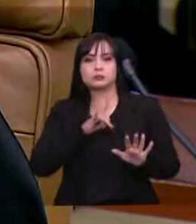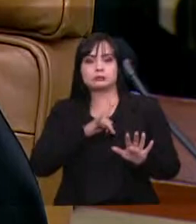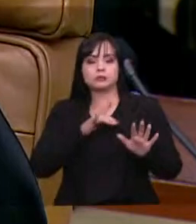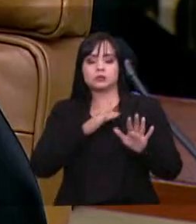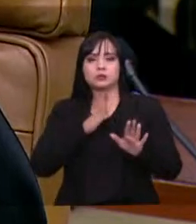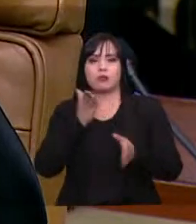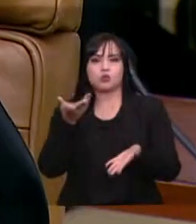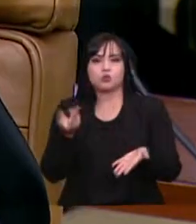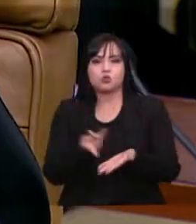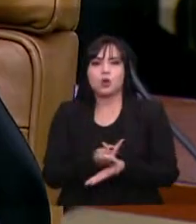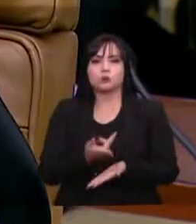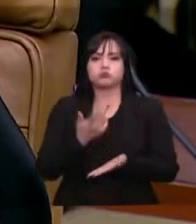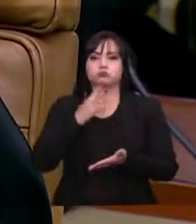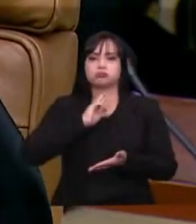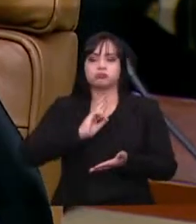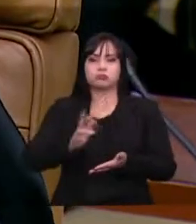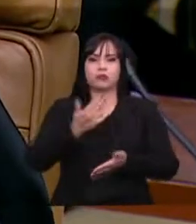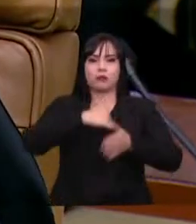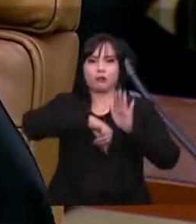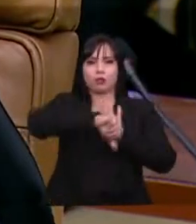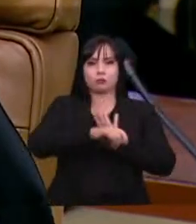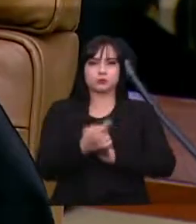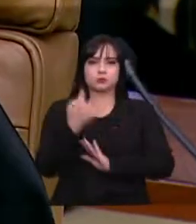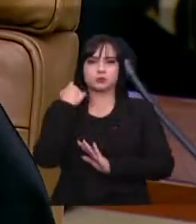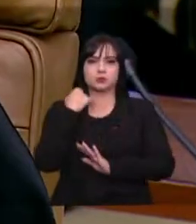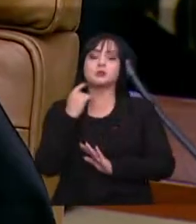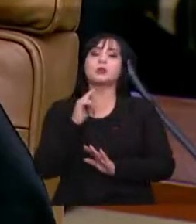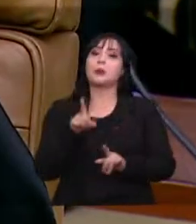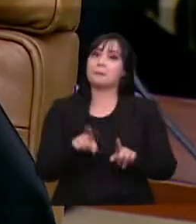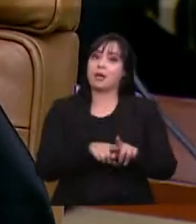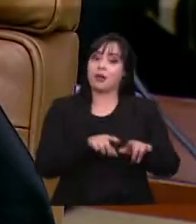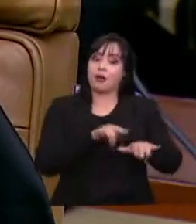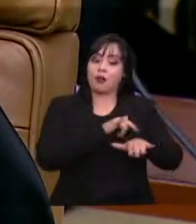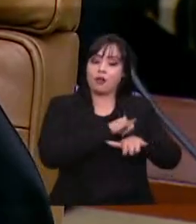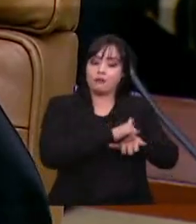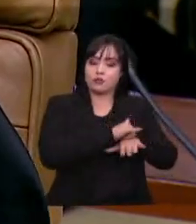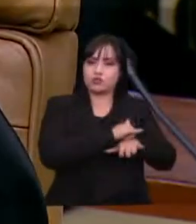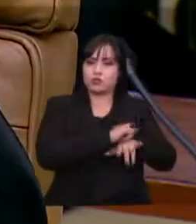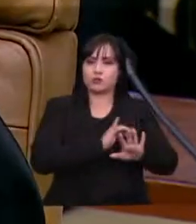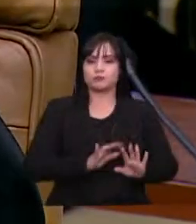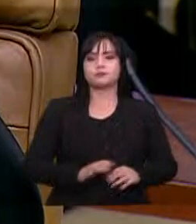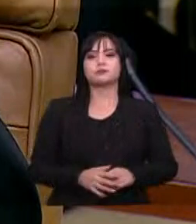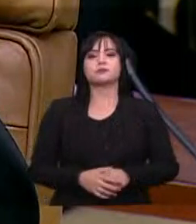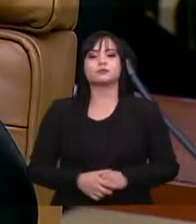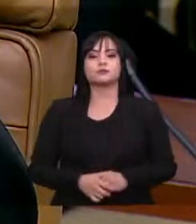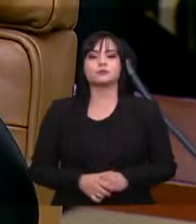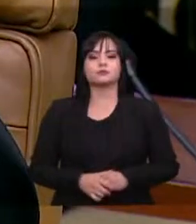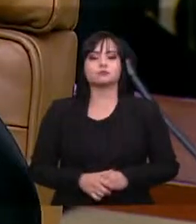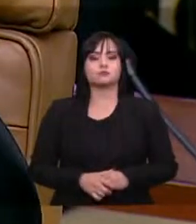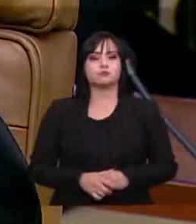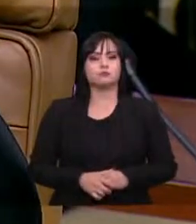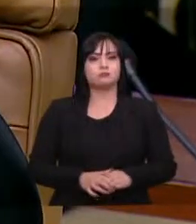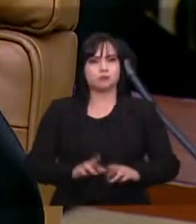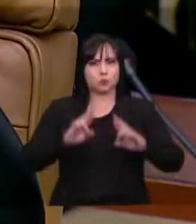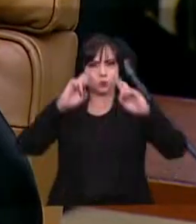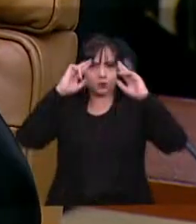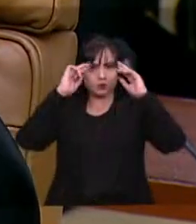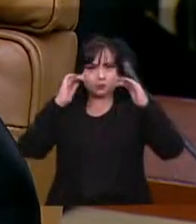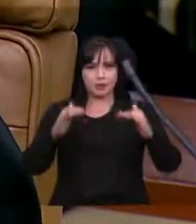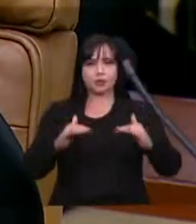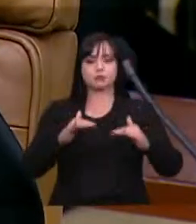do crime antecedente e objeto da lavagem de dinheiro com a devido respeito